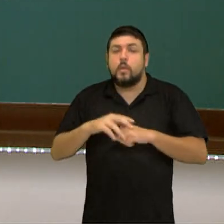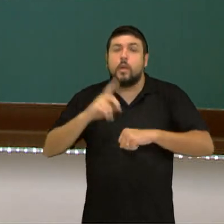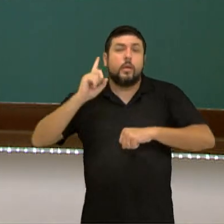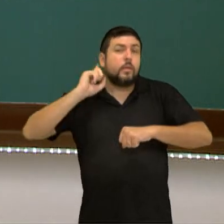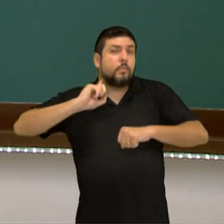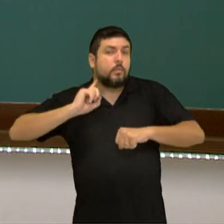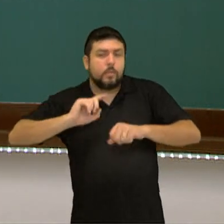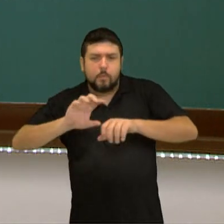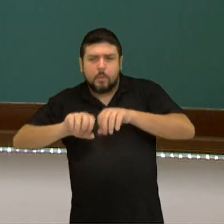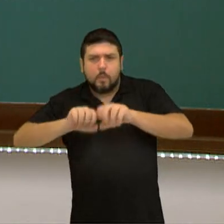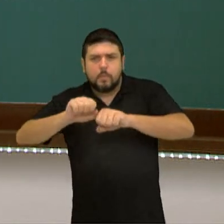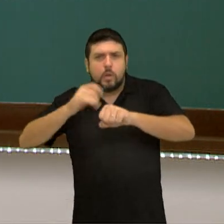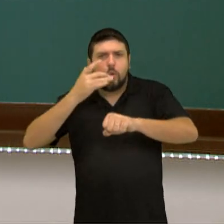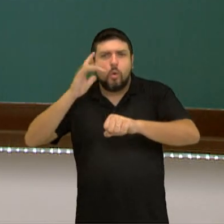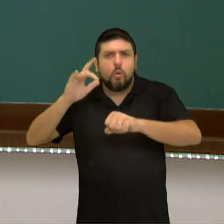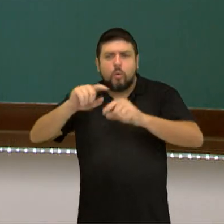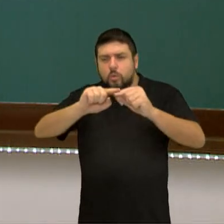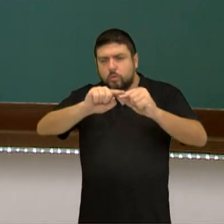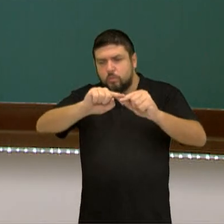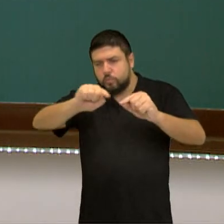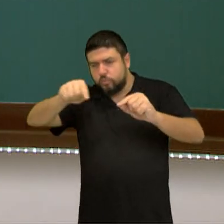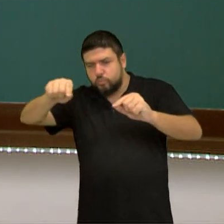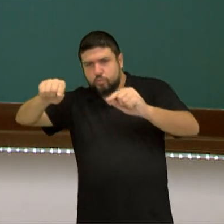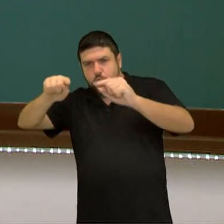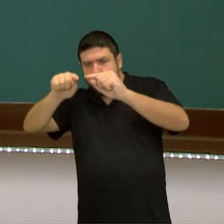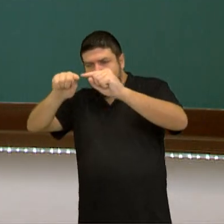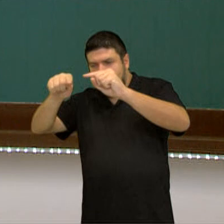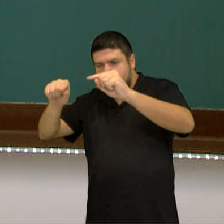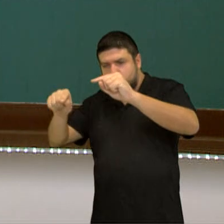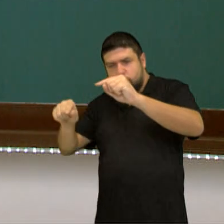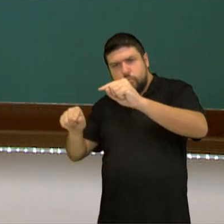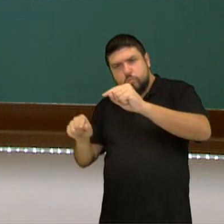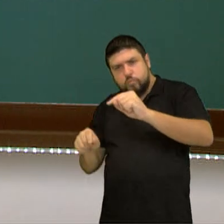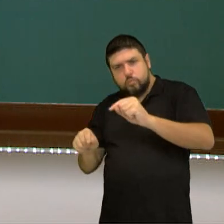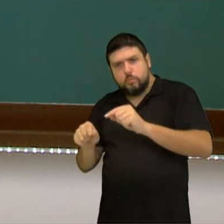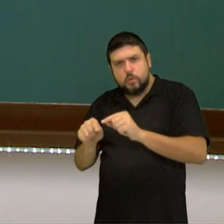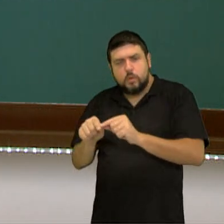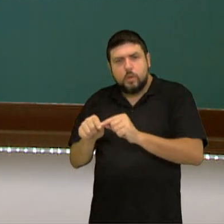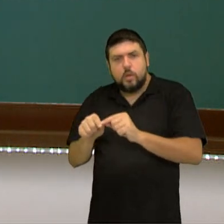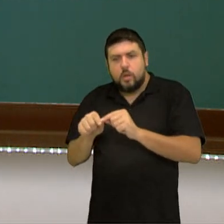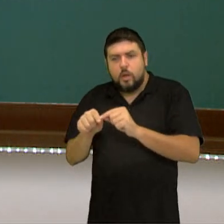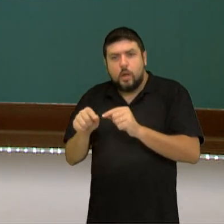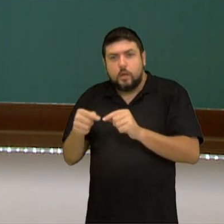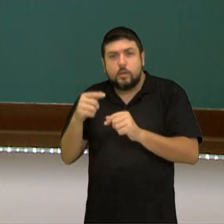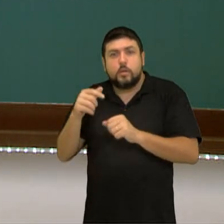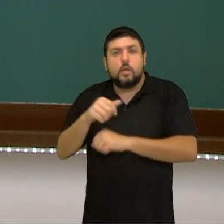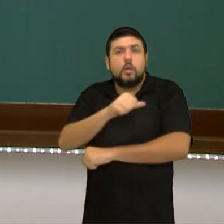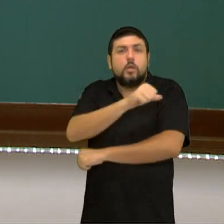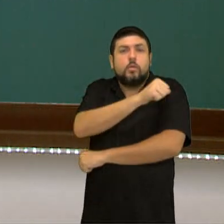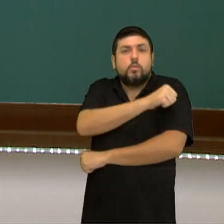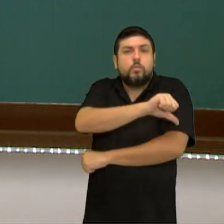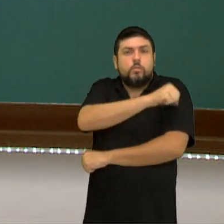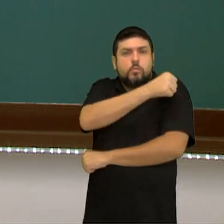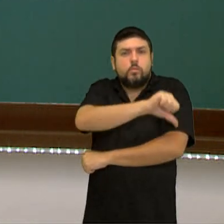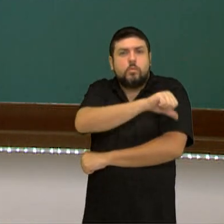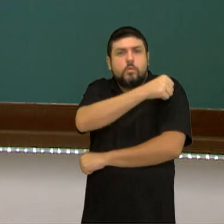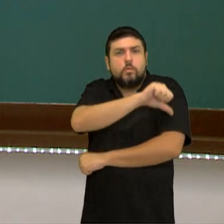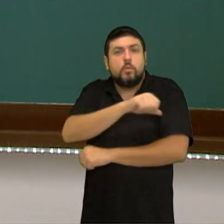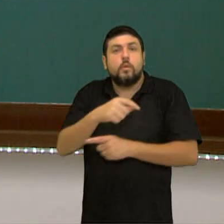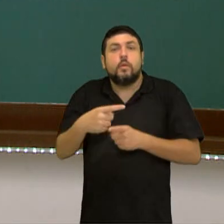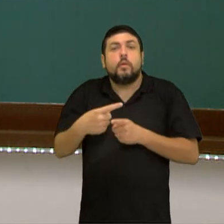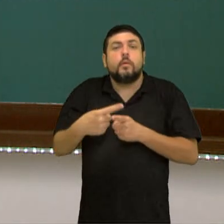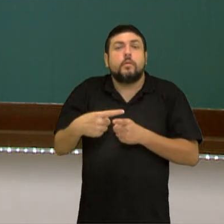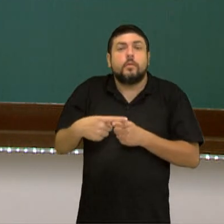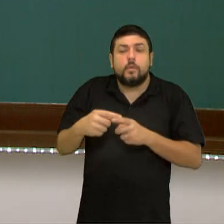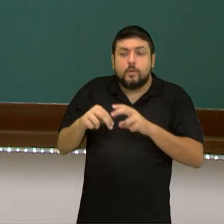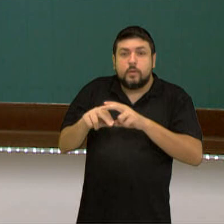do Rio de Janeiro, porque Minas ela não é circundada de oceano, de mar, né? O estado de Minas